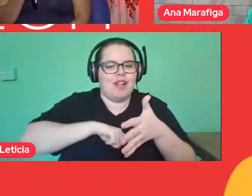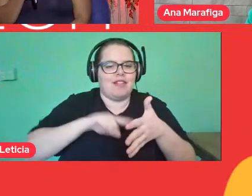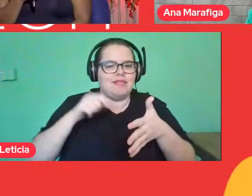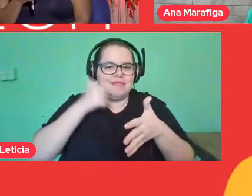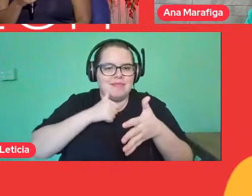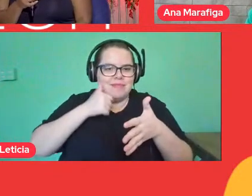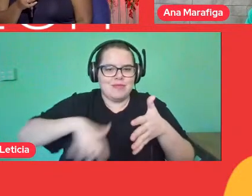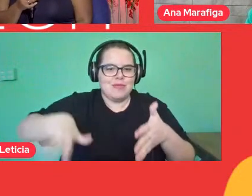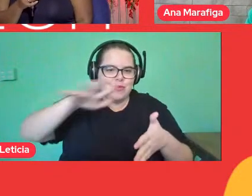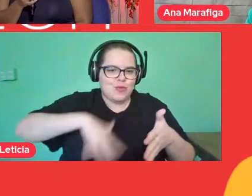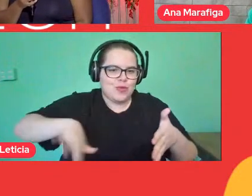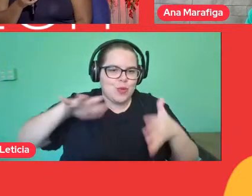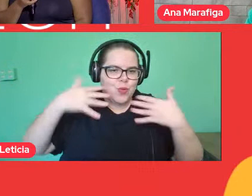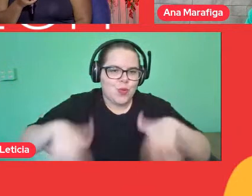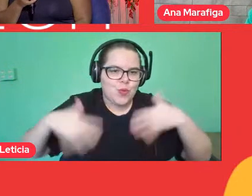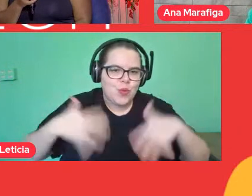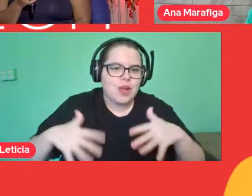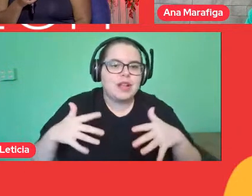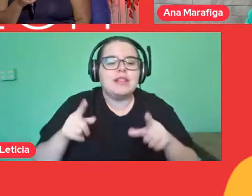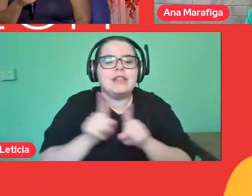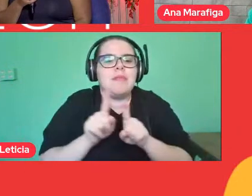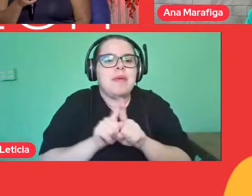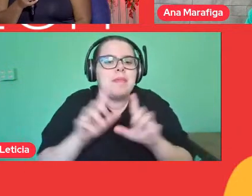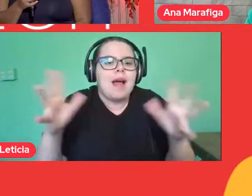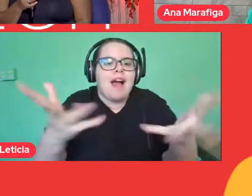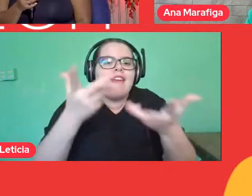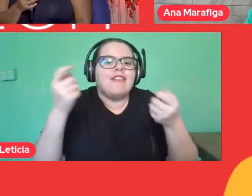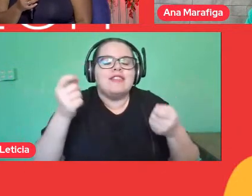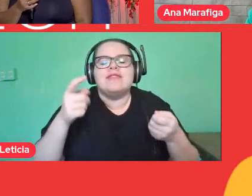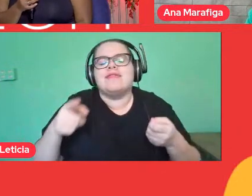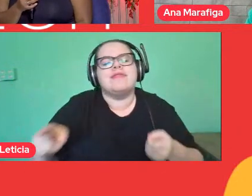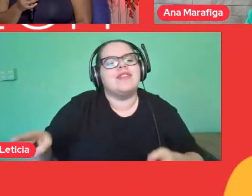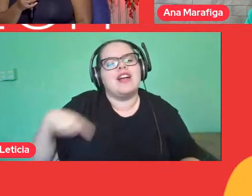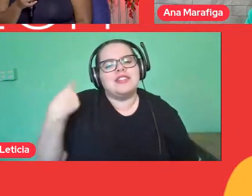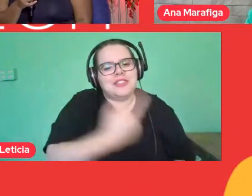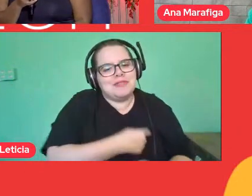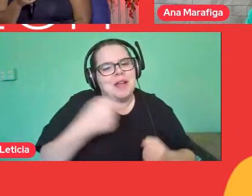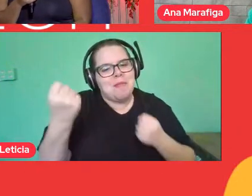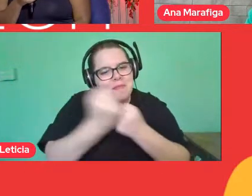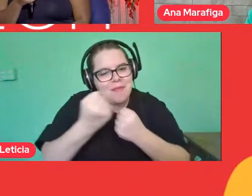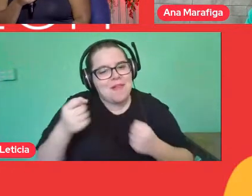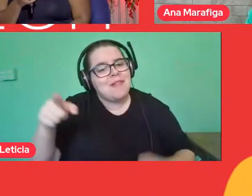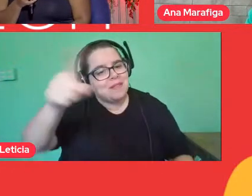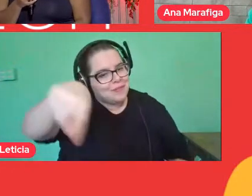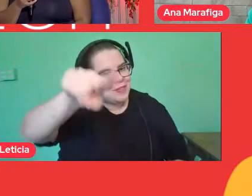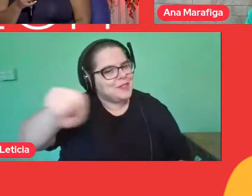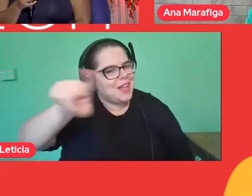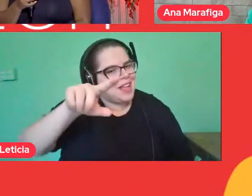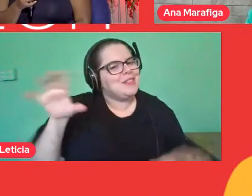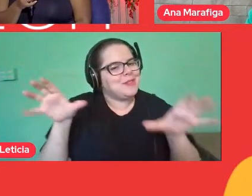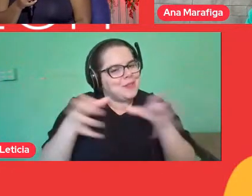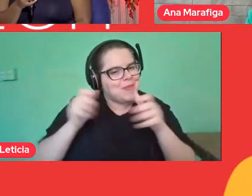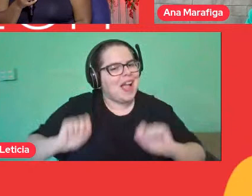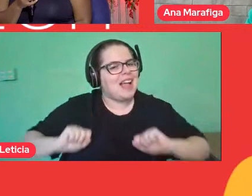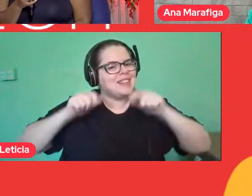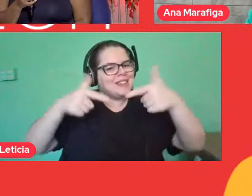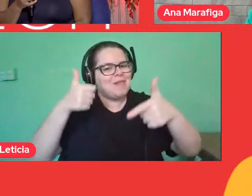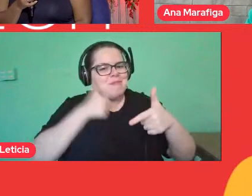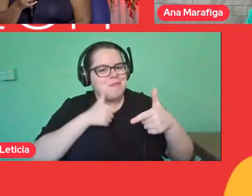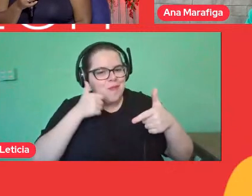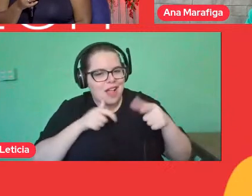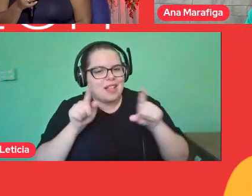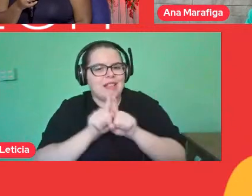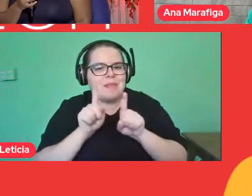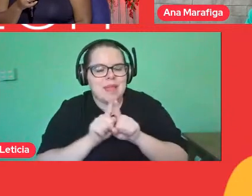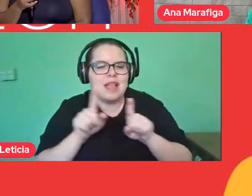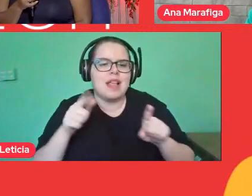essa tradução em Libras. E conto com vocês, então, encontro com vocês no nosso grupo de ação de mulheres ou em outros grupos